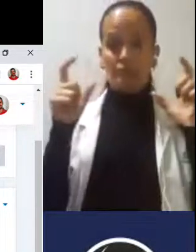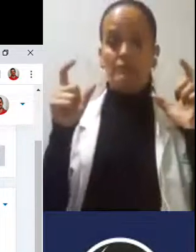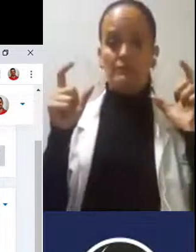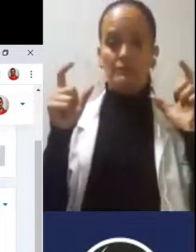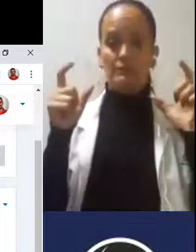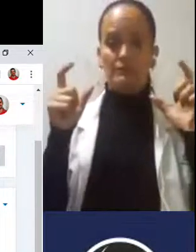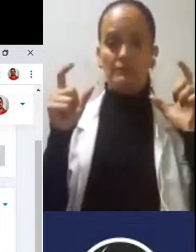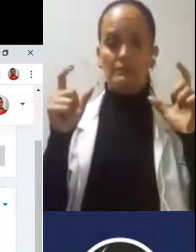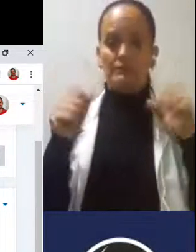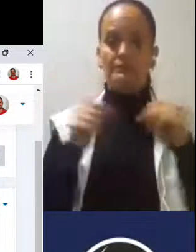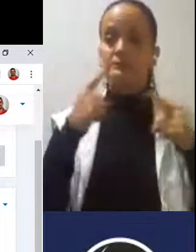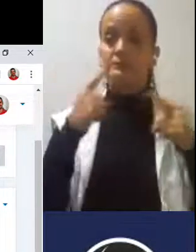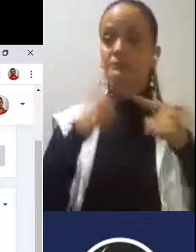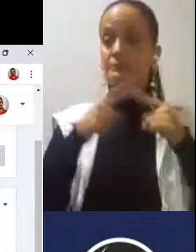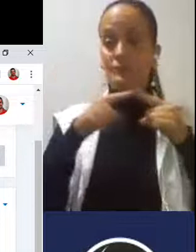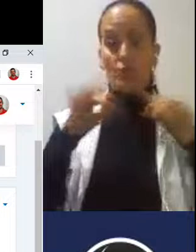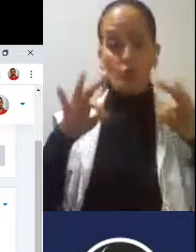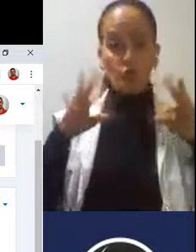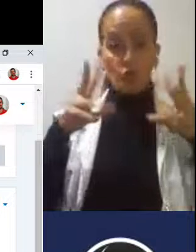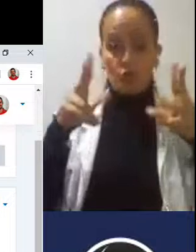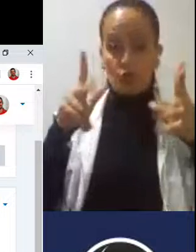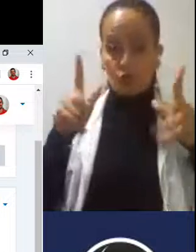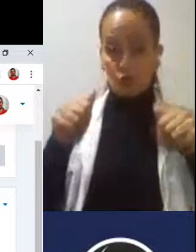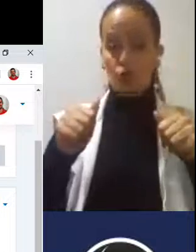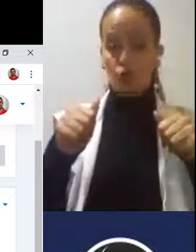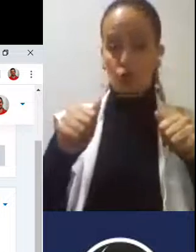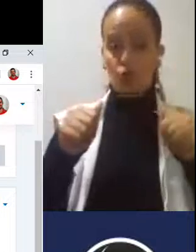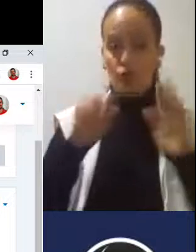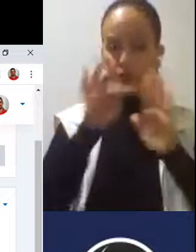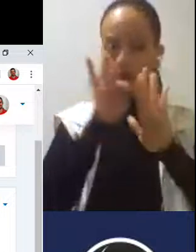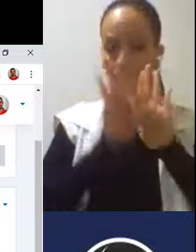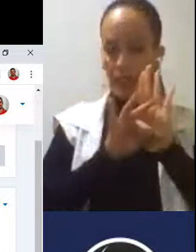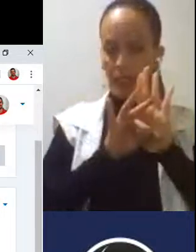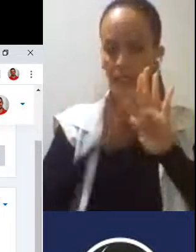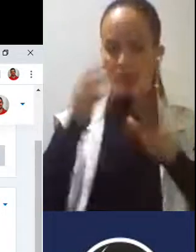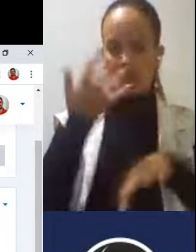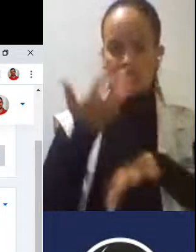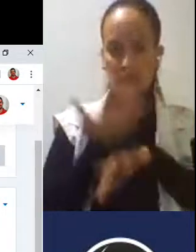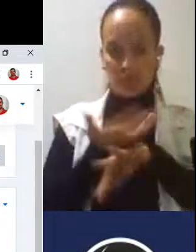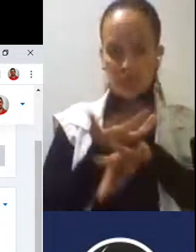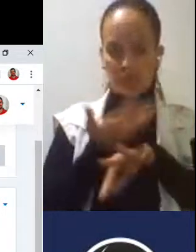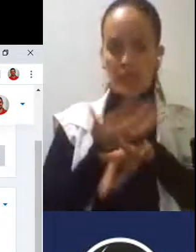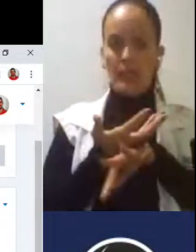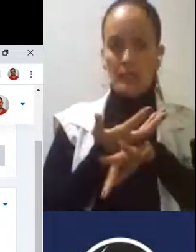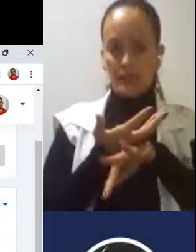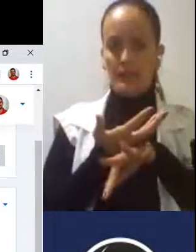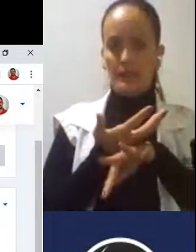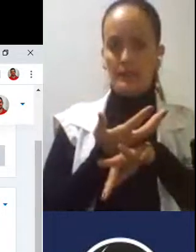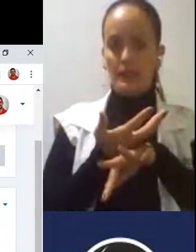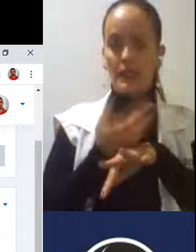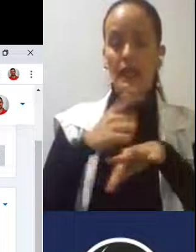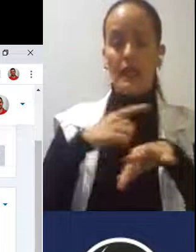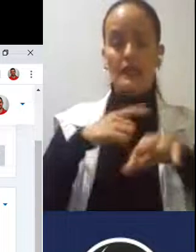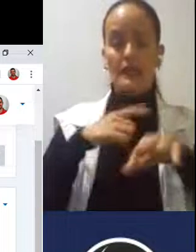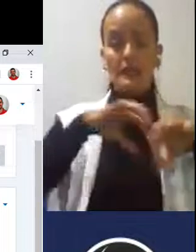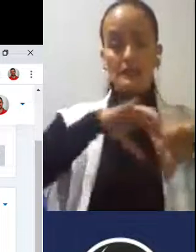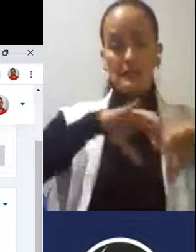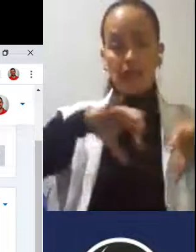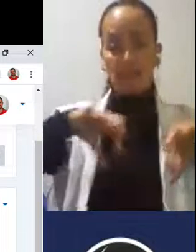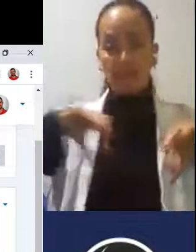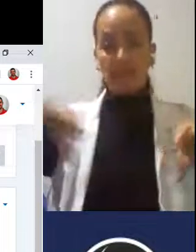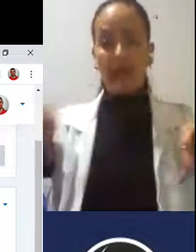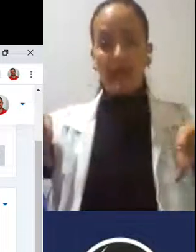todo esse conteúdo aqui, ó, pode ver, deixa eu só diminuir aqui com vocês, ó. O conteúdo está dividido de acordo com os